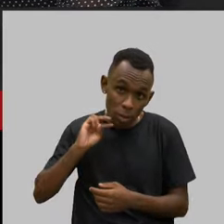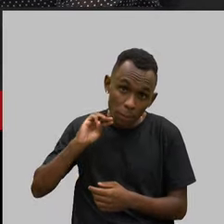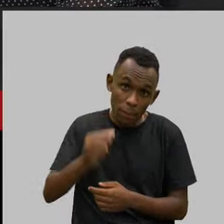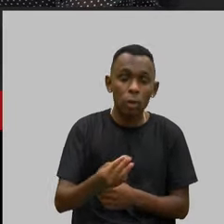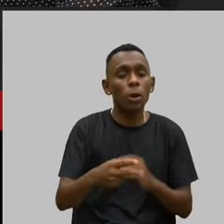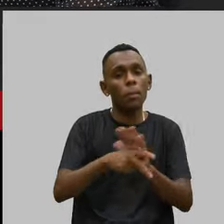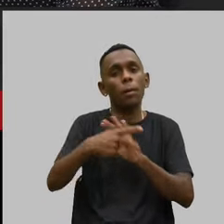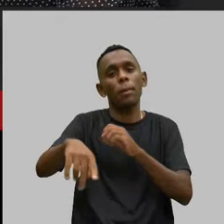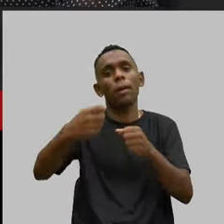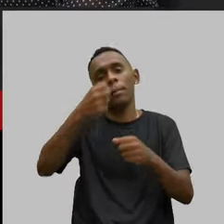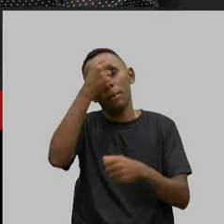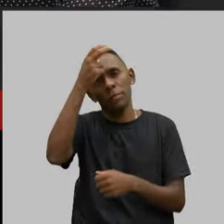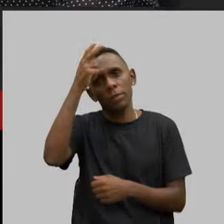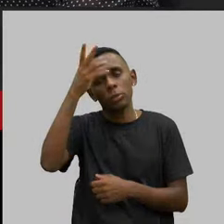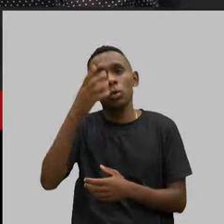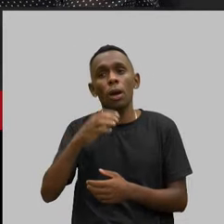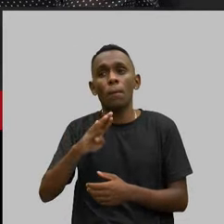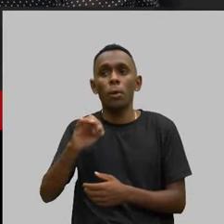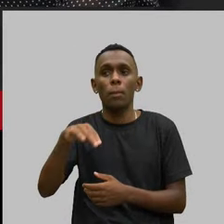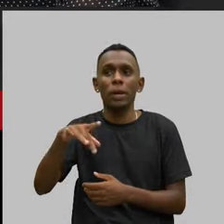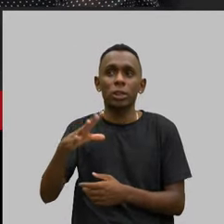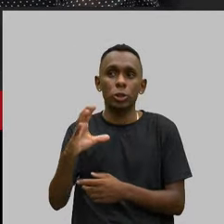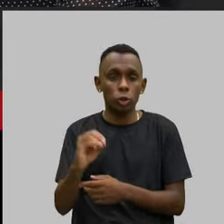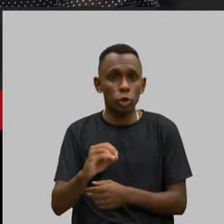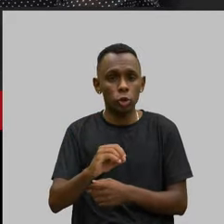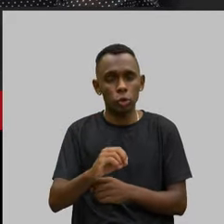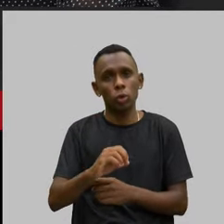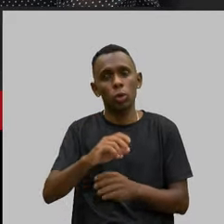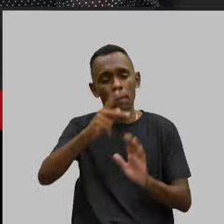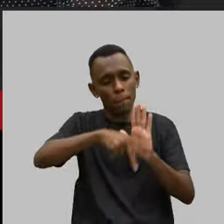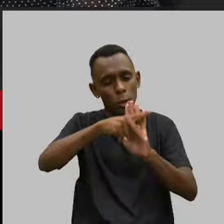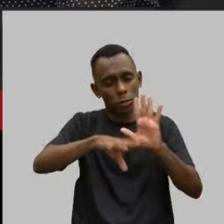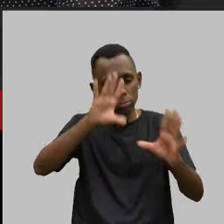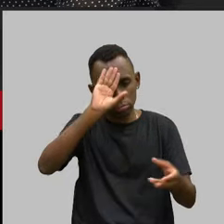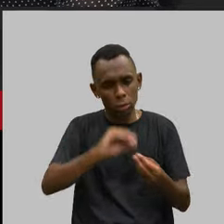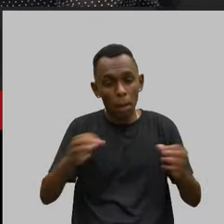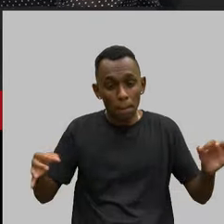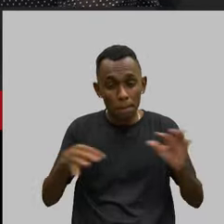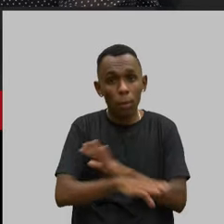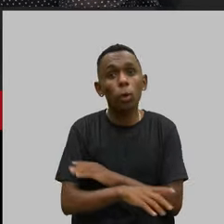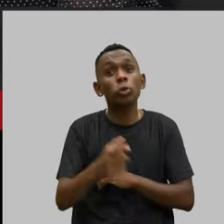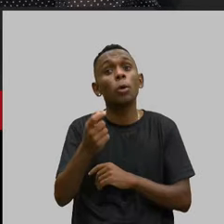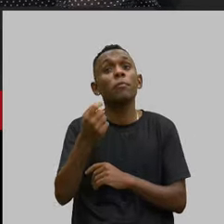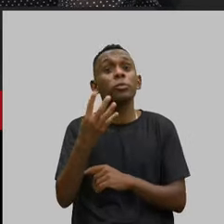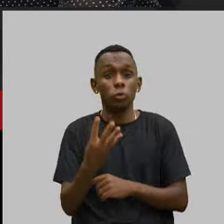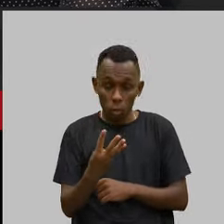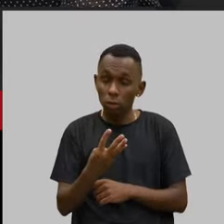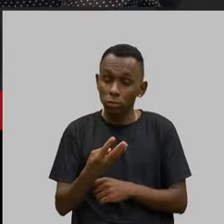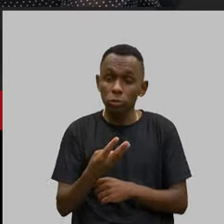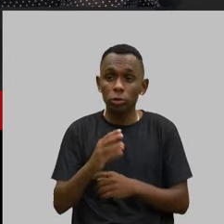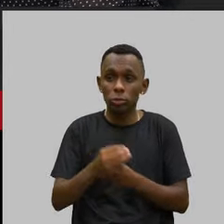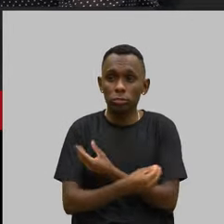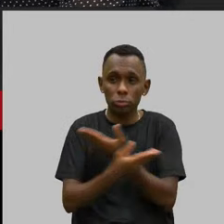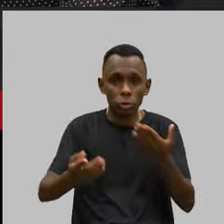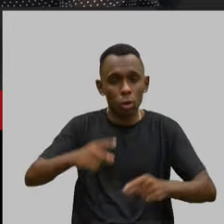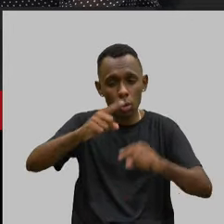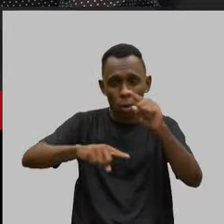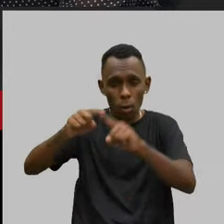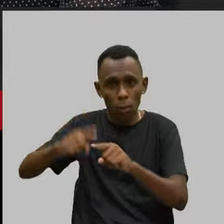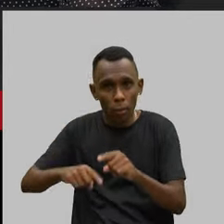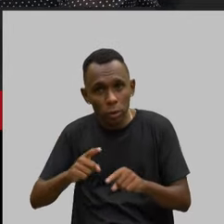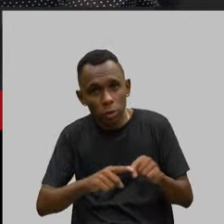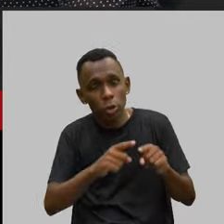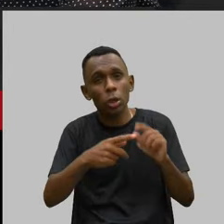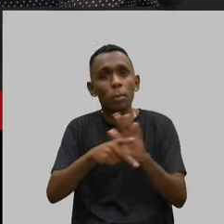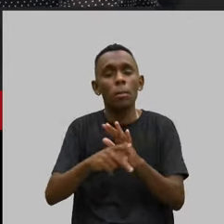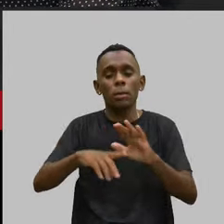Brumadinho a gente teve nove projetos concluídos com sucesso sendo oito deles em 2024 envolvendo entrega de maquinários estruturação de salas de